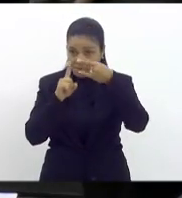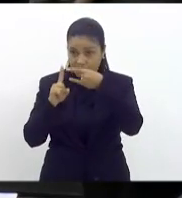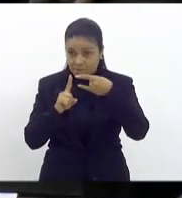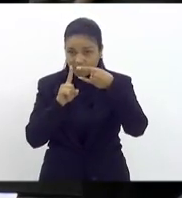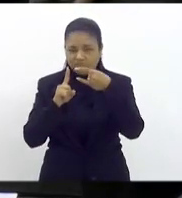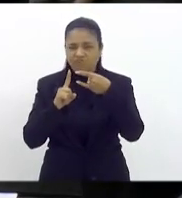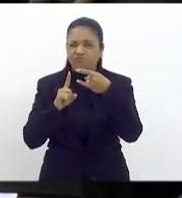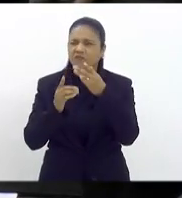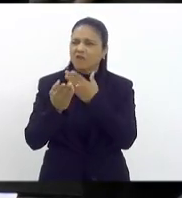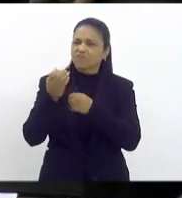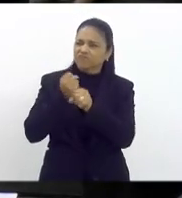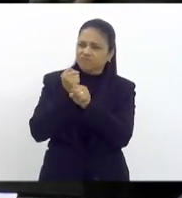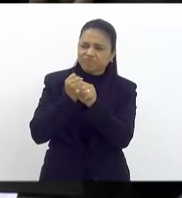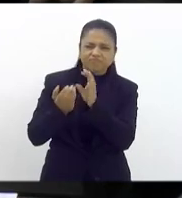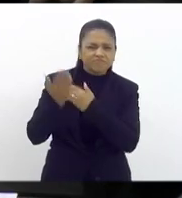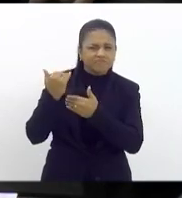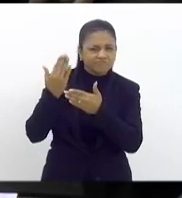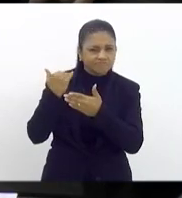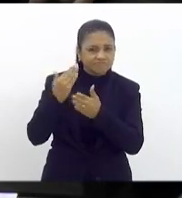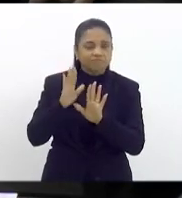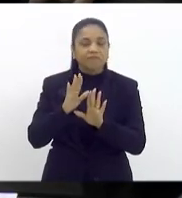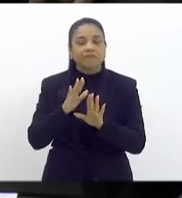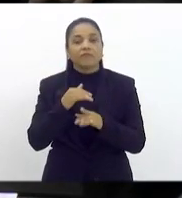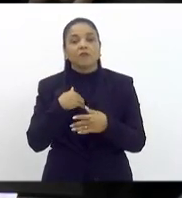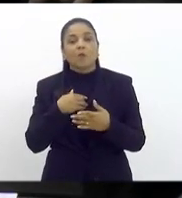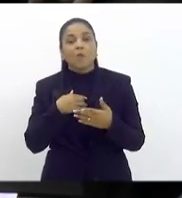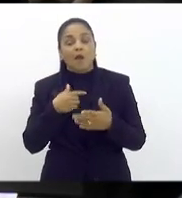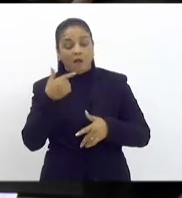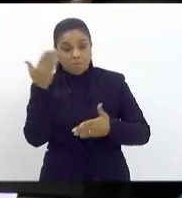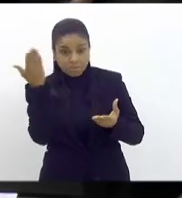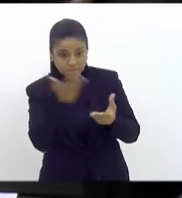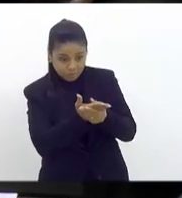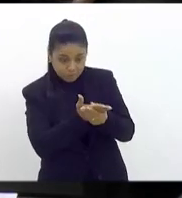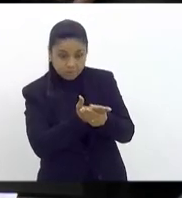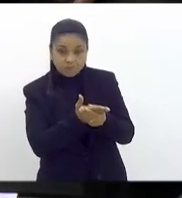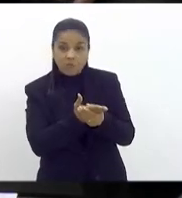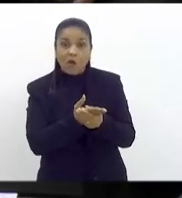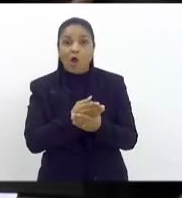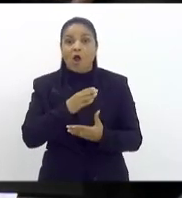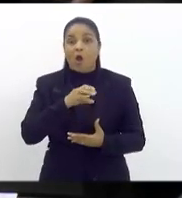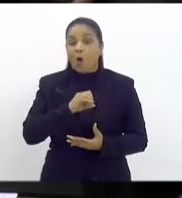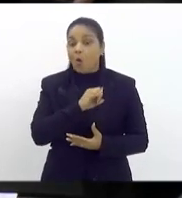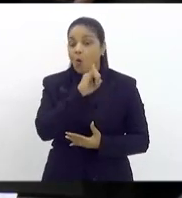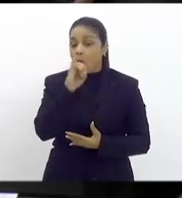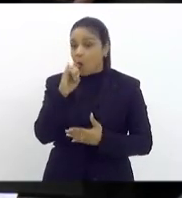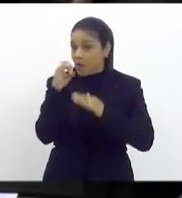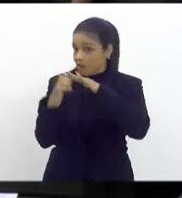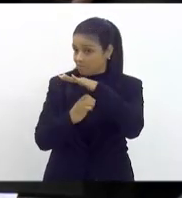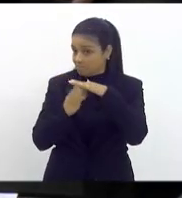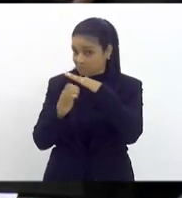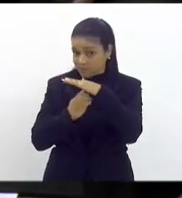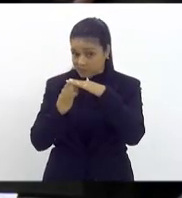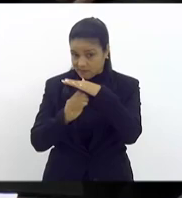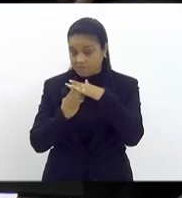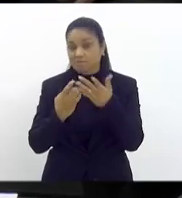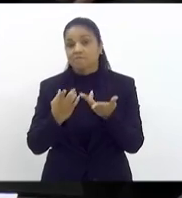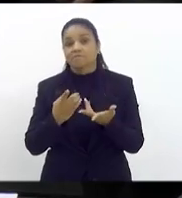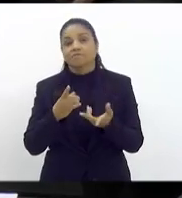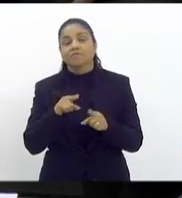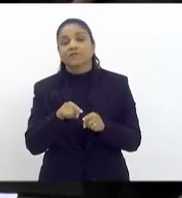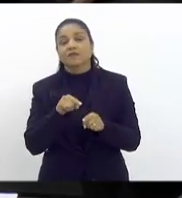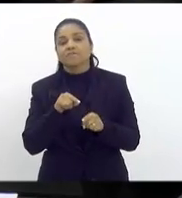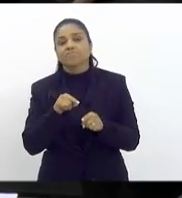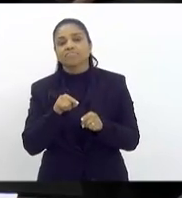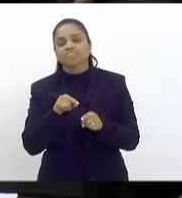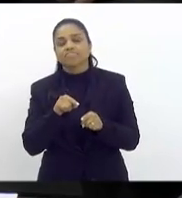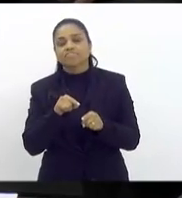poucos anos uma famosa ação envolvendo a Oi, que balizou